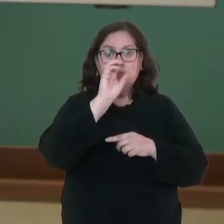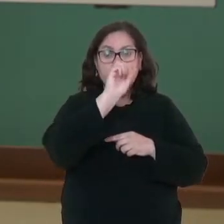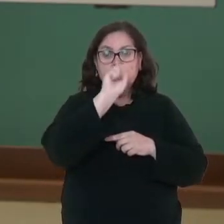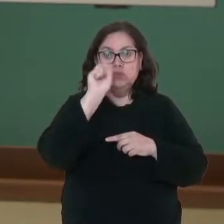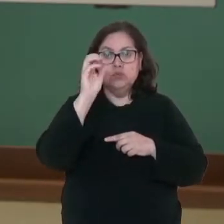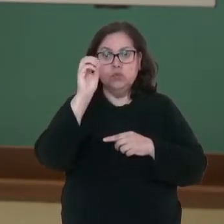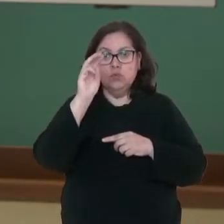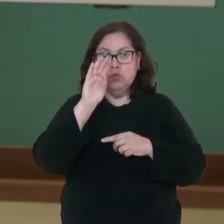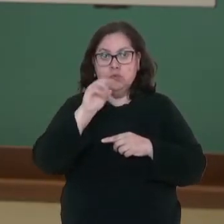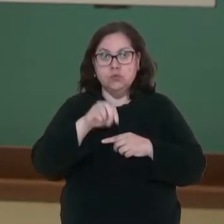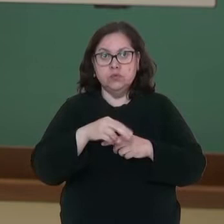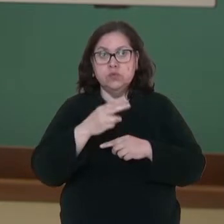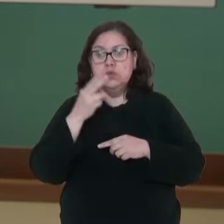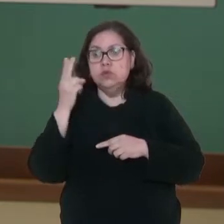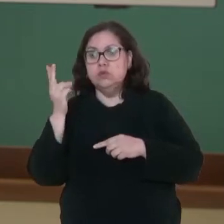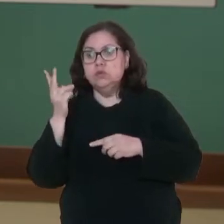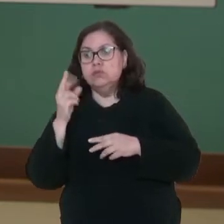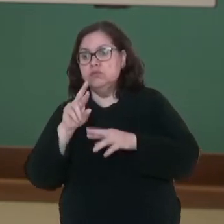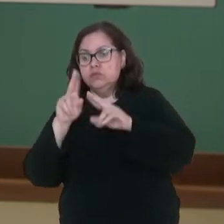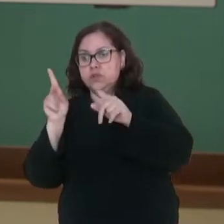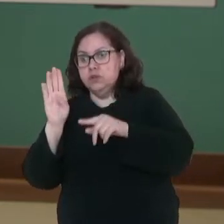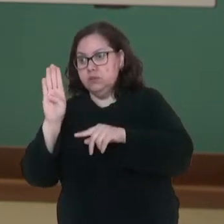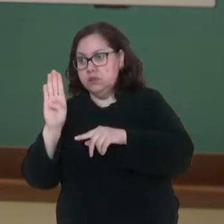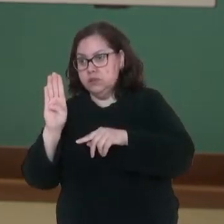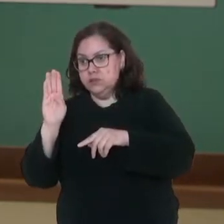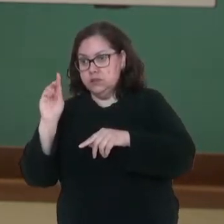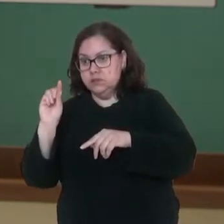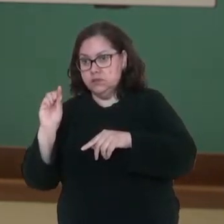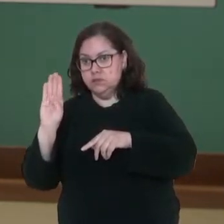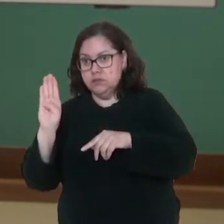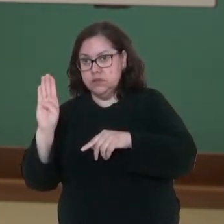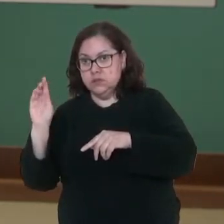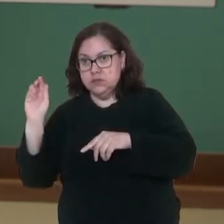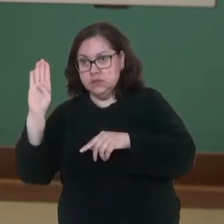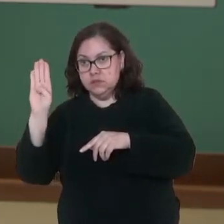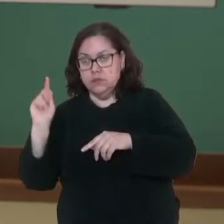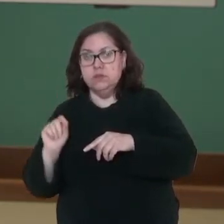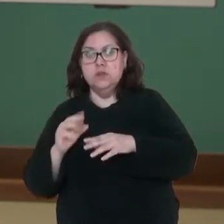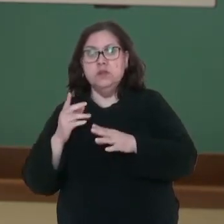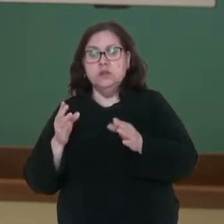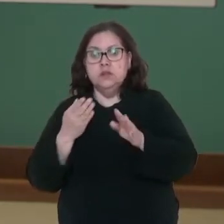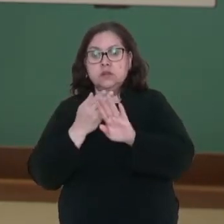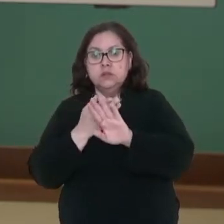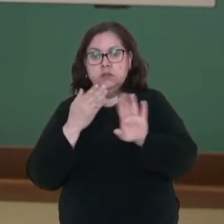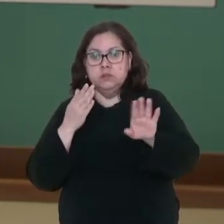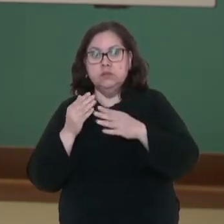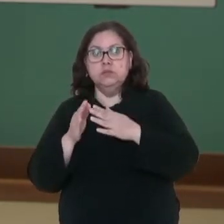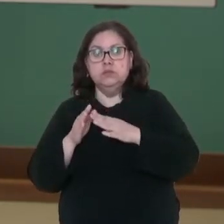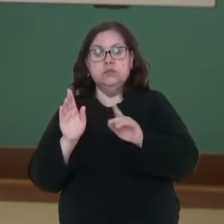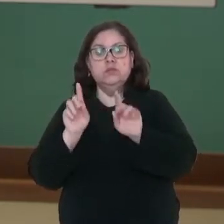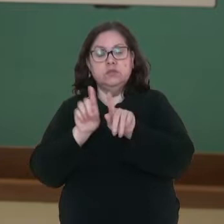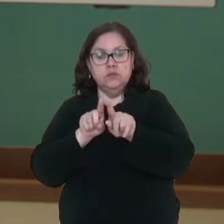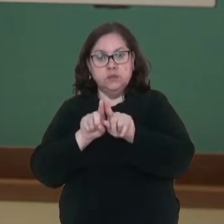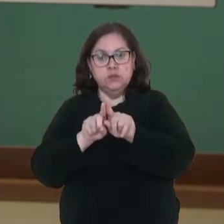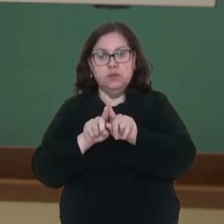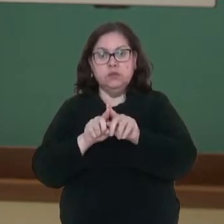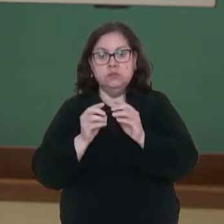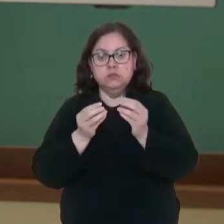o bezão, bezinho também estão em cromossomos diferentes, né? Separadinhos ali, e vão formar gametas também